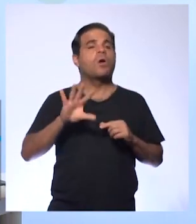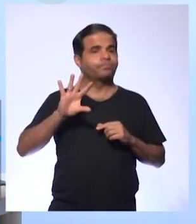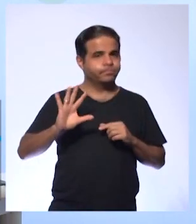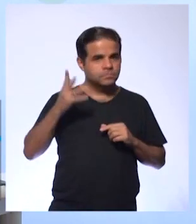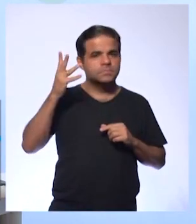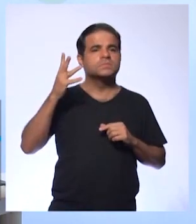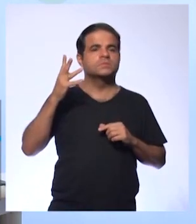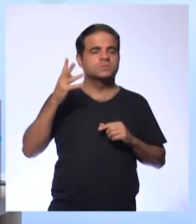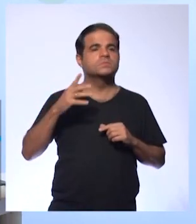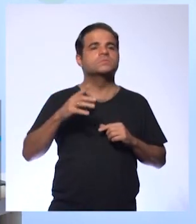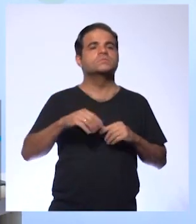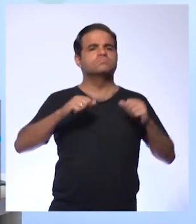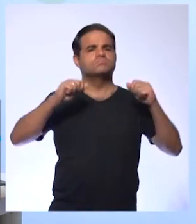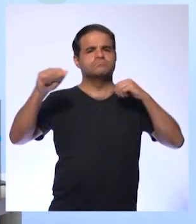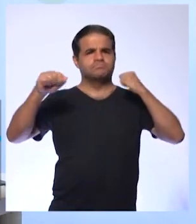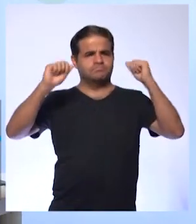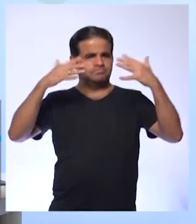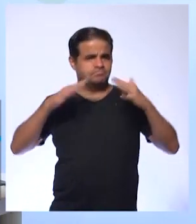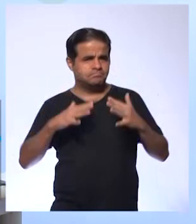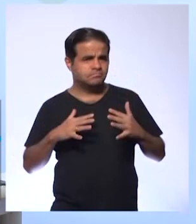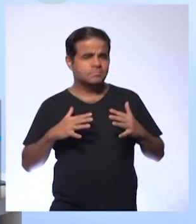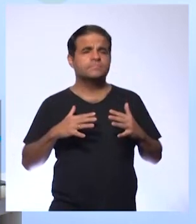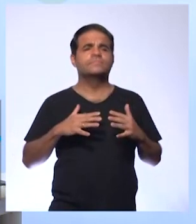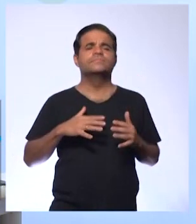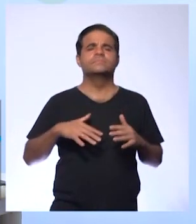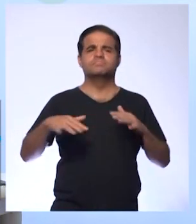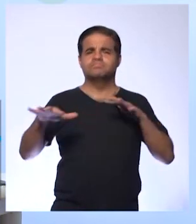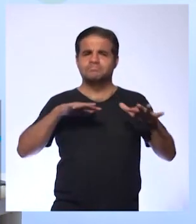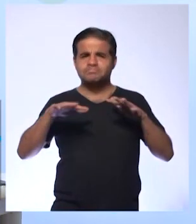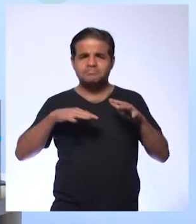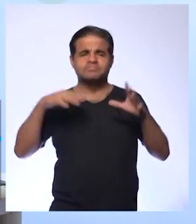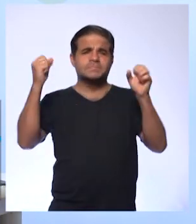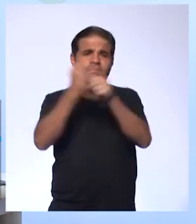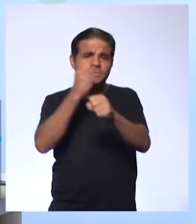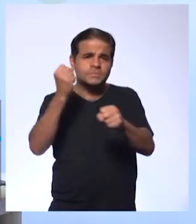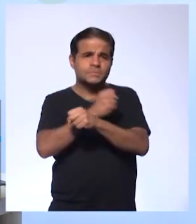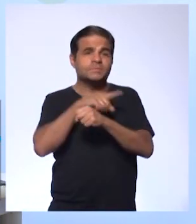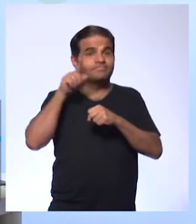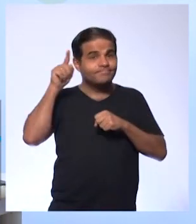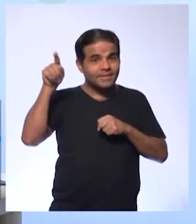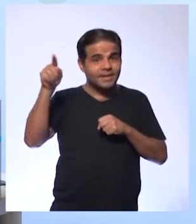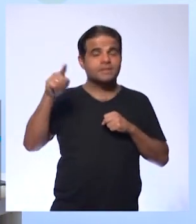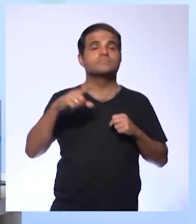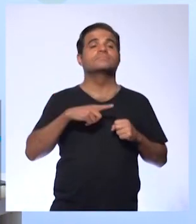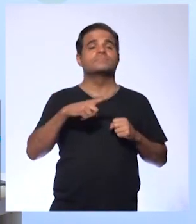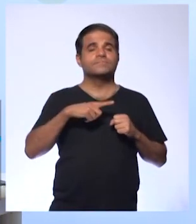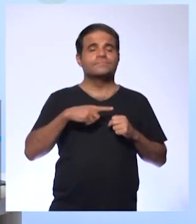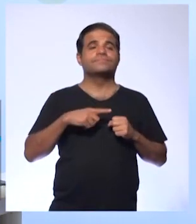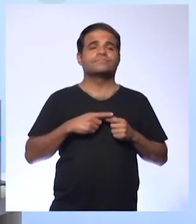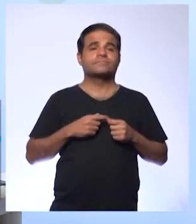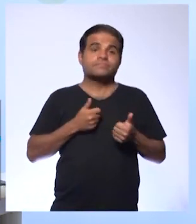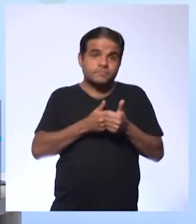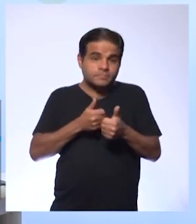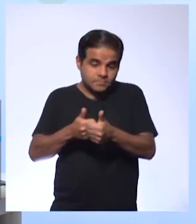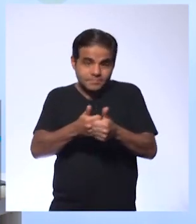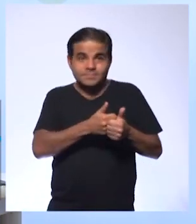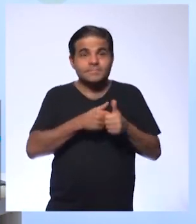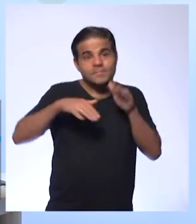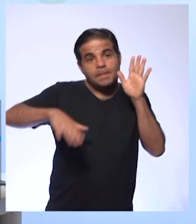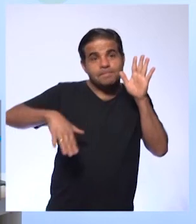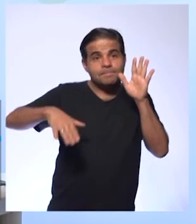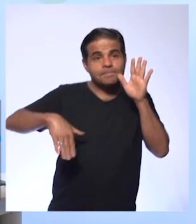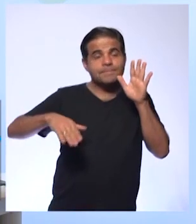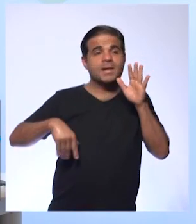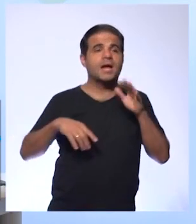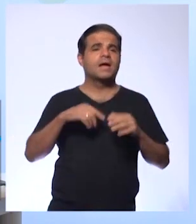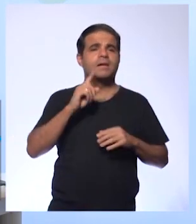aconteceu desastres, principalmente destruição de construções, porque naquela época as construções eram bem próximas da praia, né,